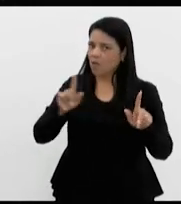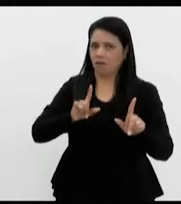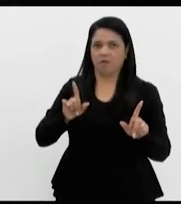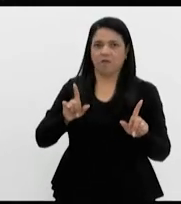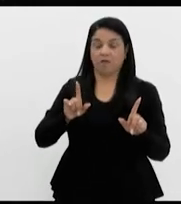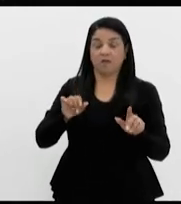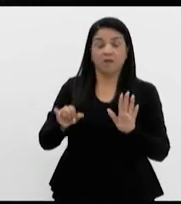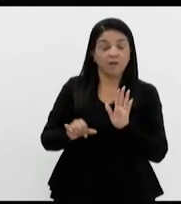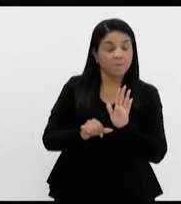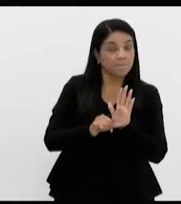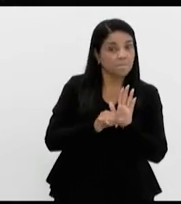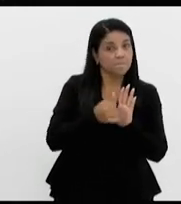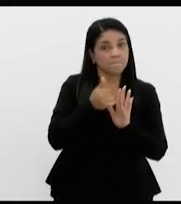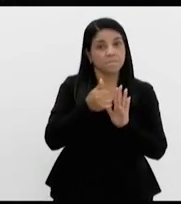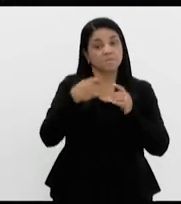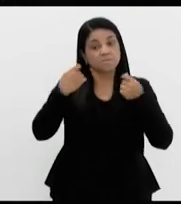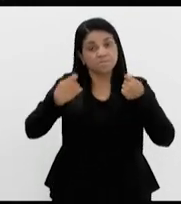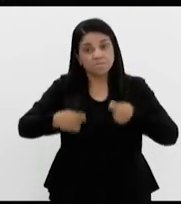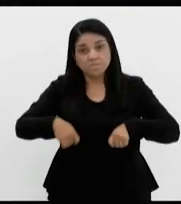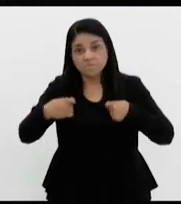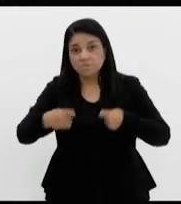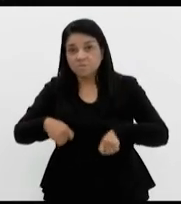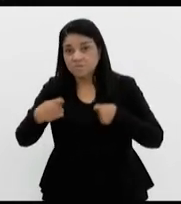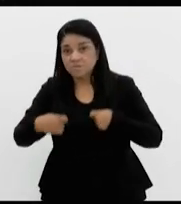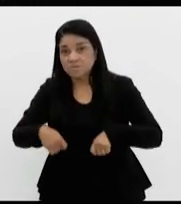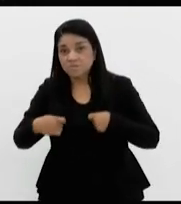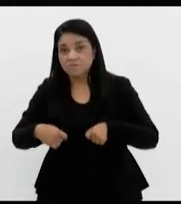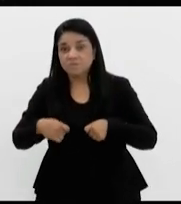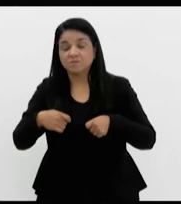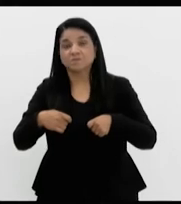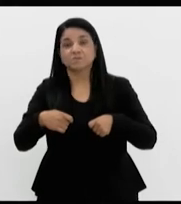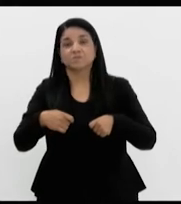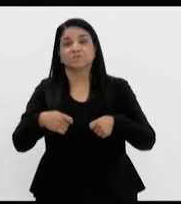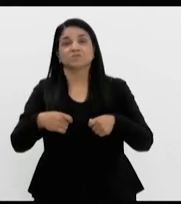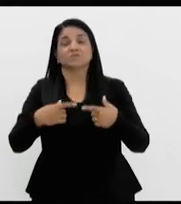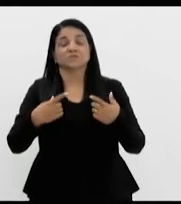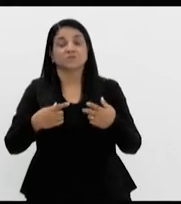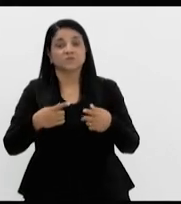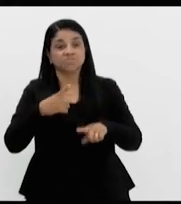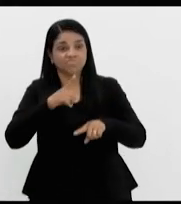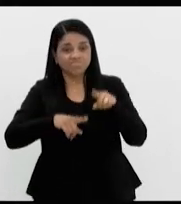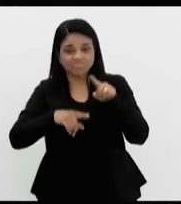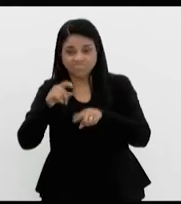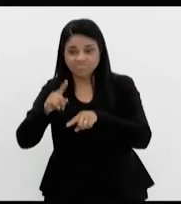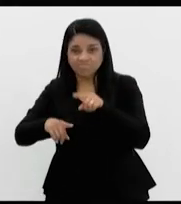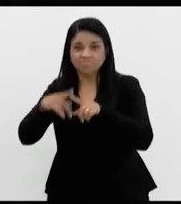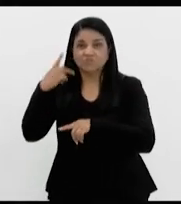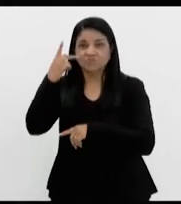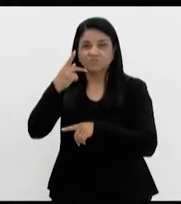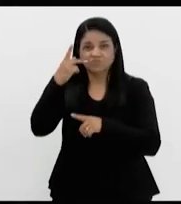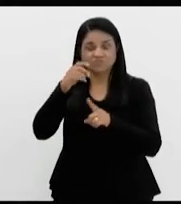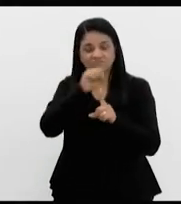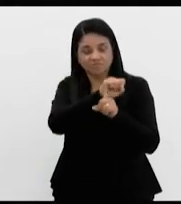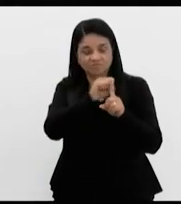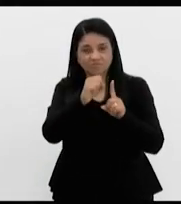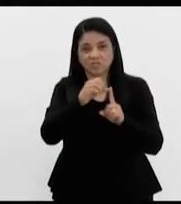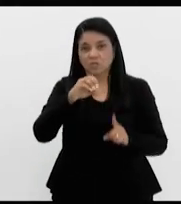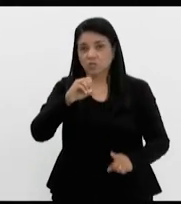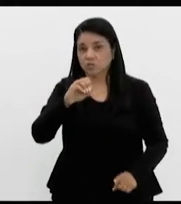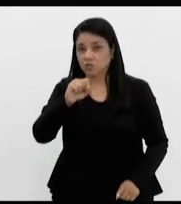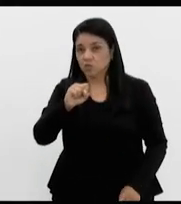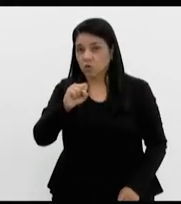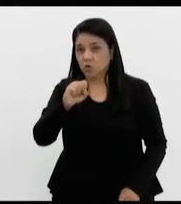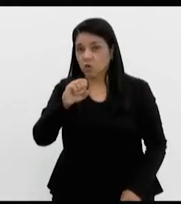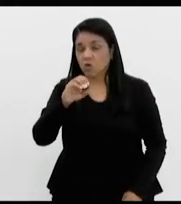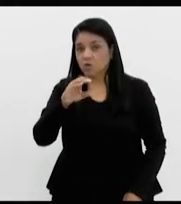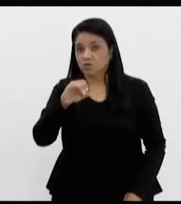precisa ser dita: nós precisamos ter equipamentos híbridos de política socioassistencial, de acolhimento